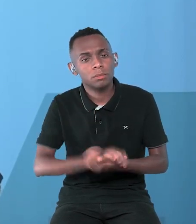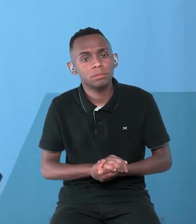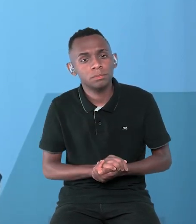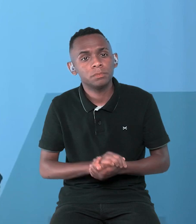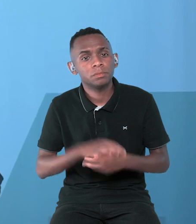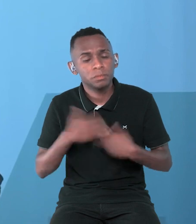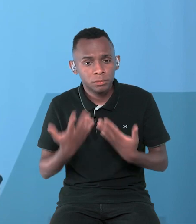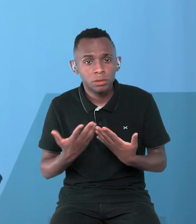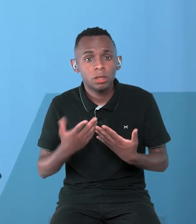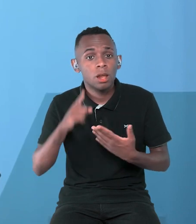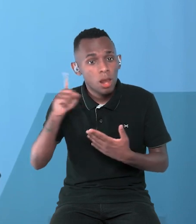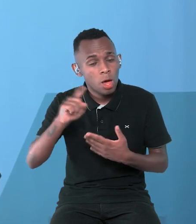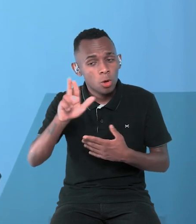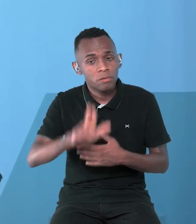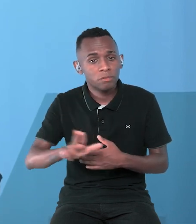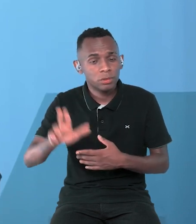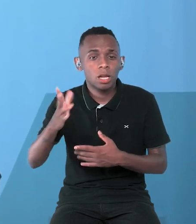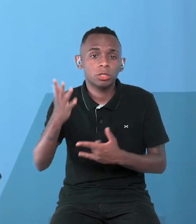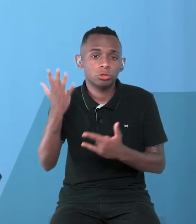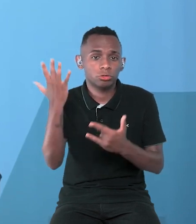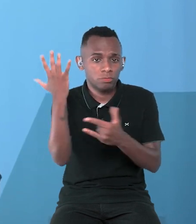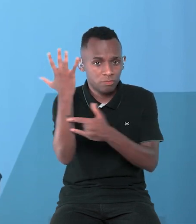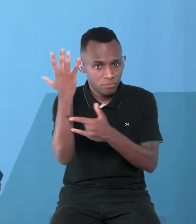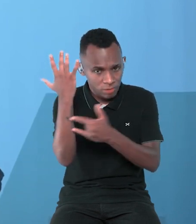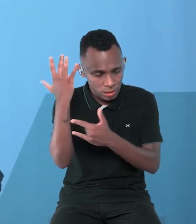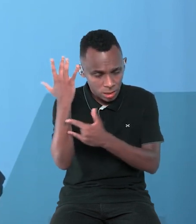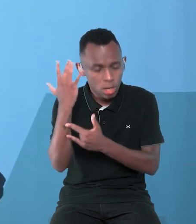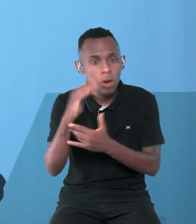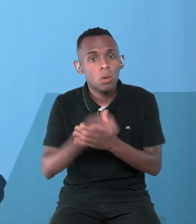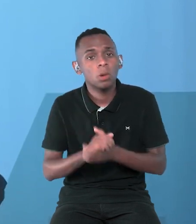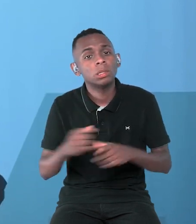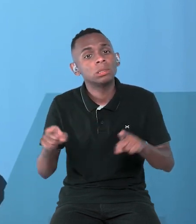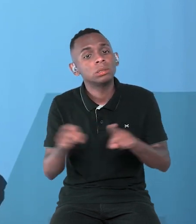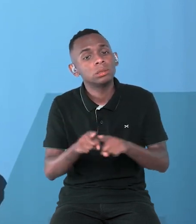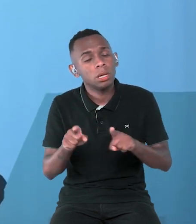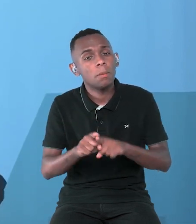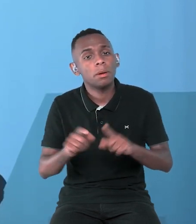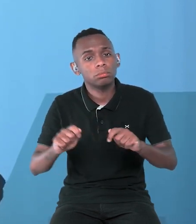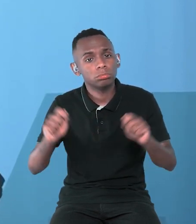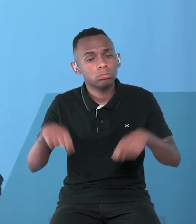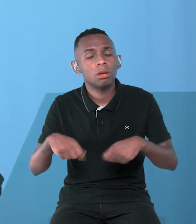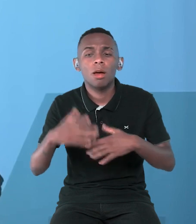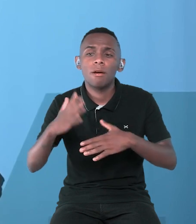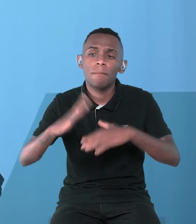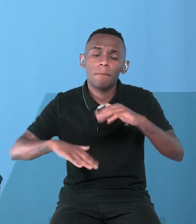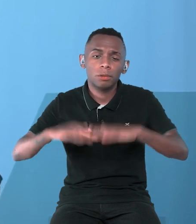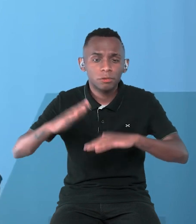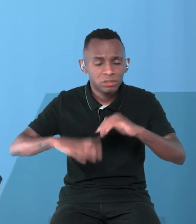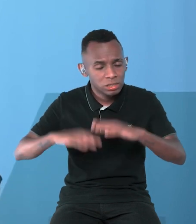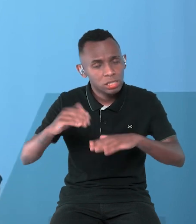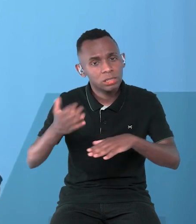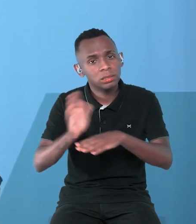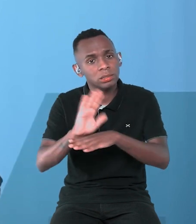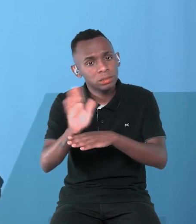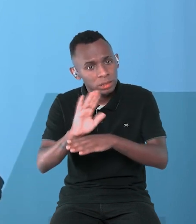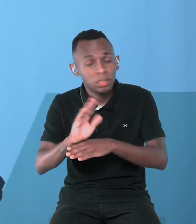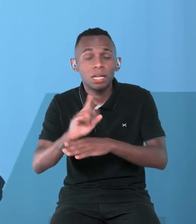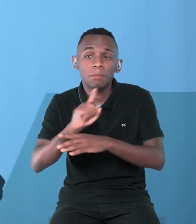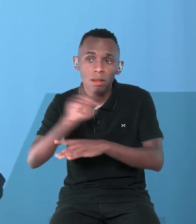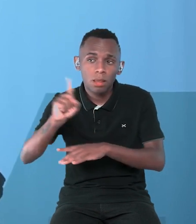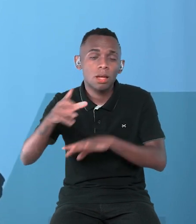pelas Artes, na Universidade Federal de Minas Gerais, e é habilitada em cinema de animação também pela